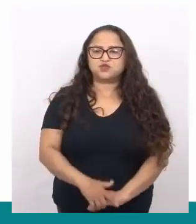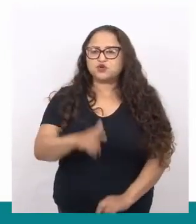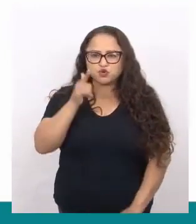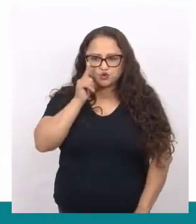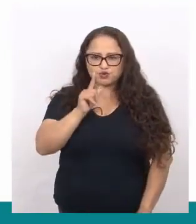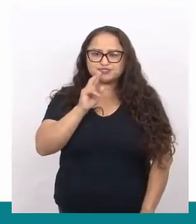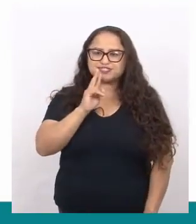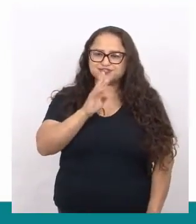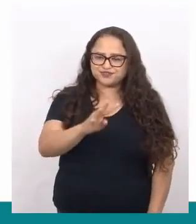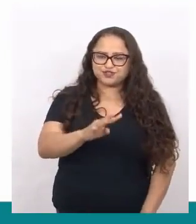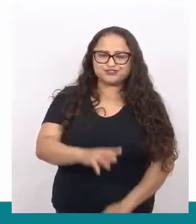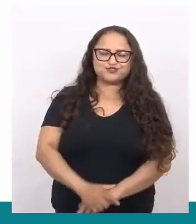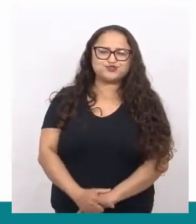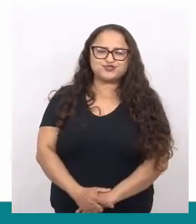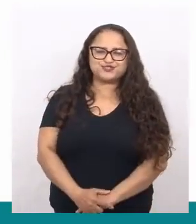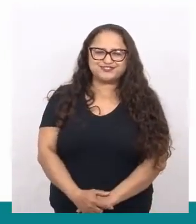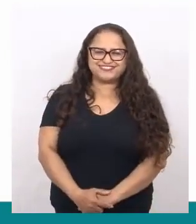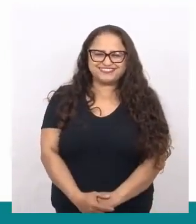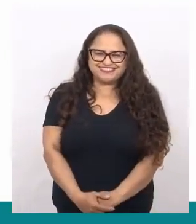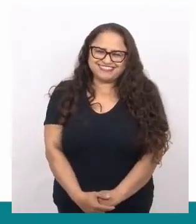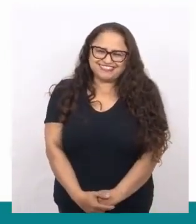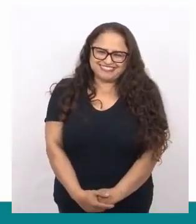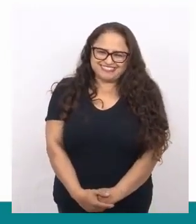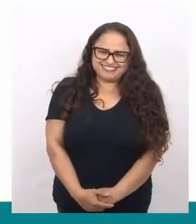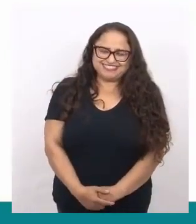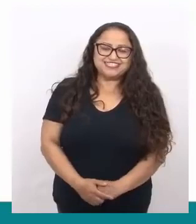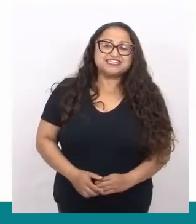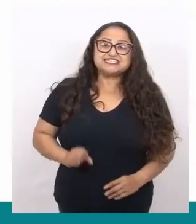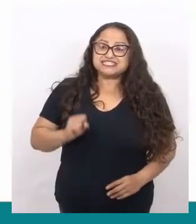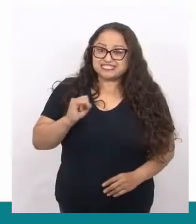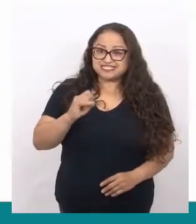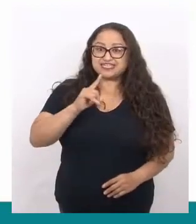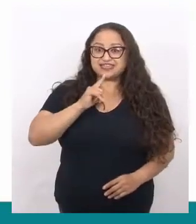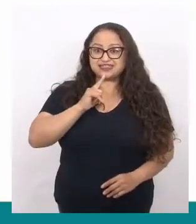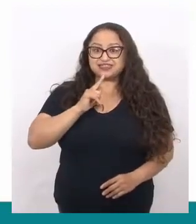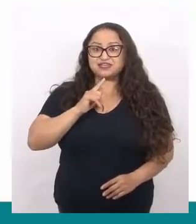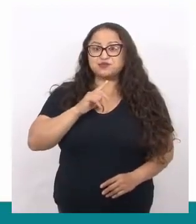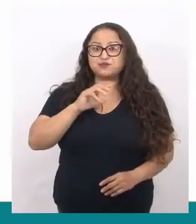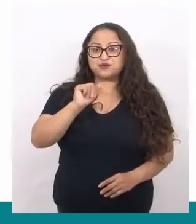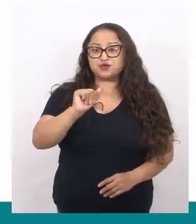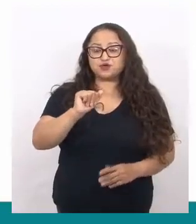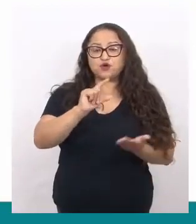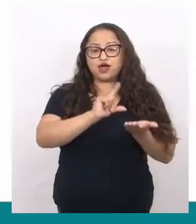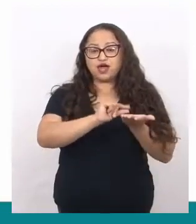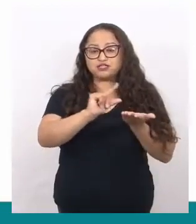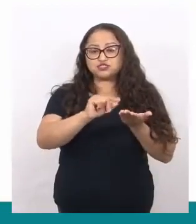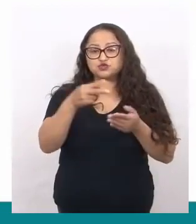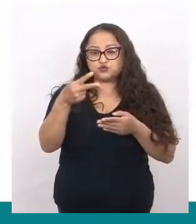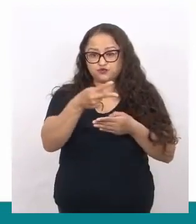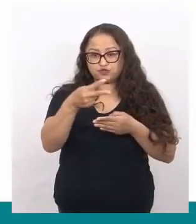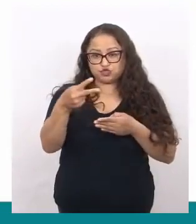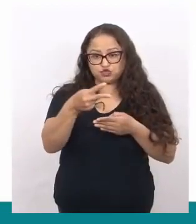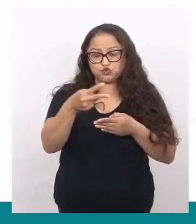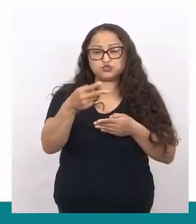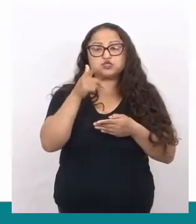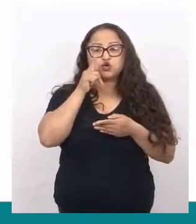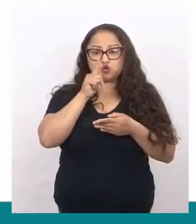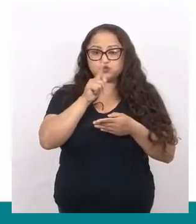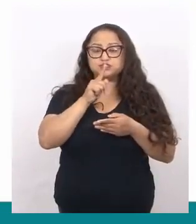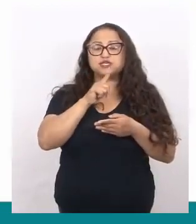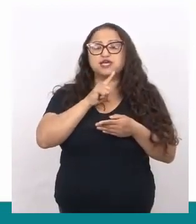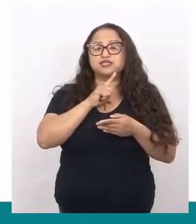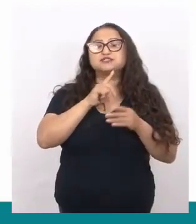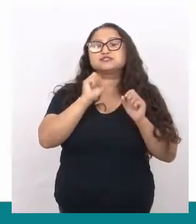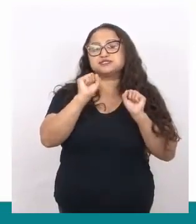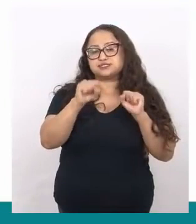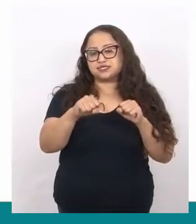de vigência. Se ele está participando pelo artigo 22 ou não, vocês conseguem editar essa associação ou excluir